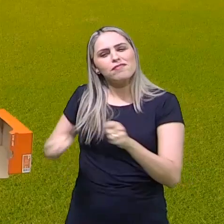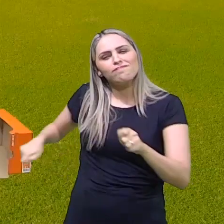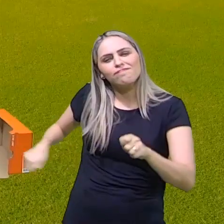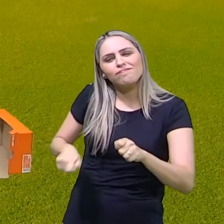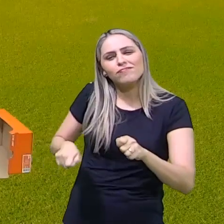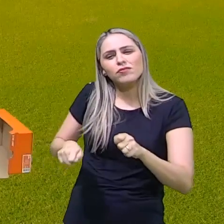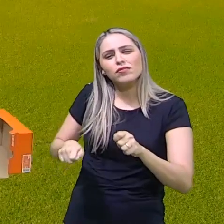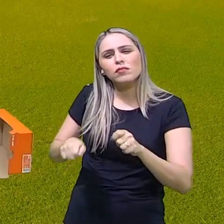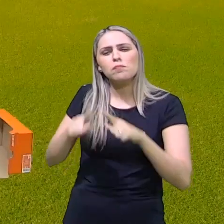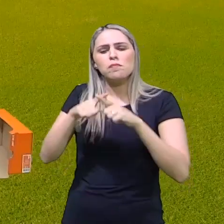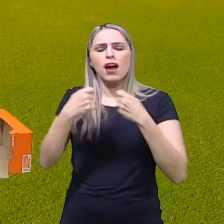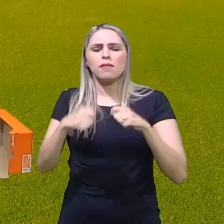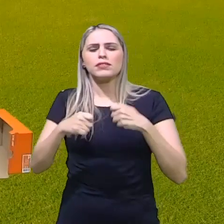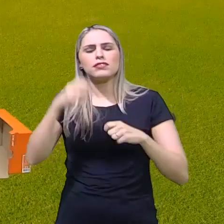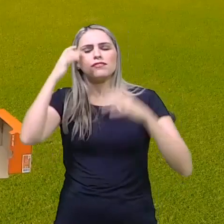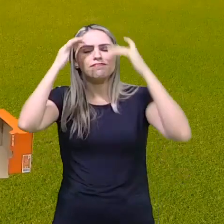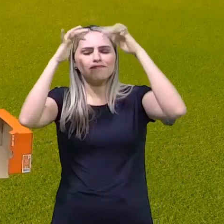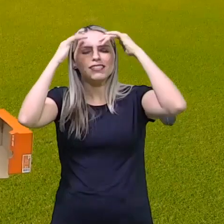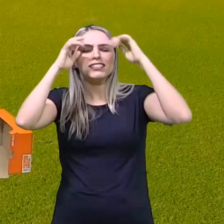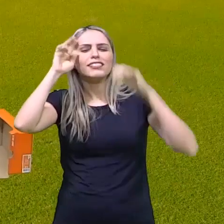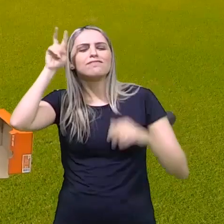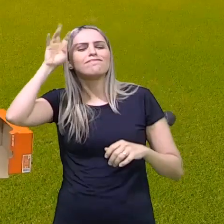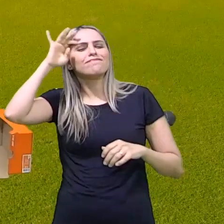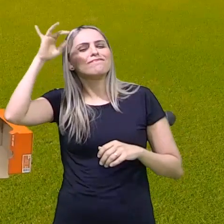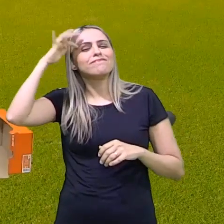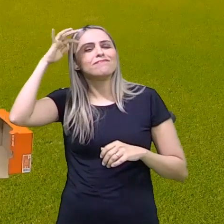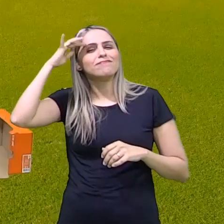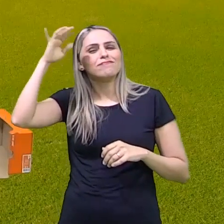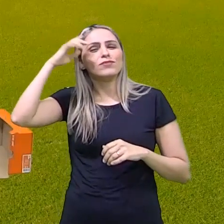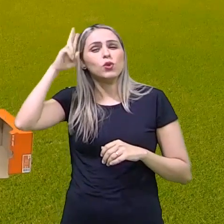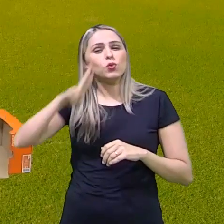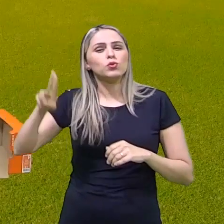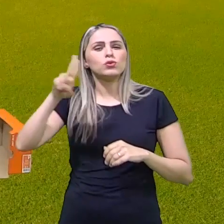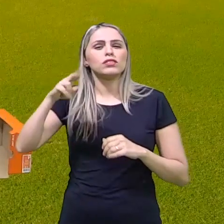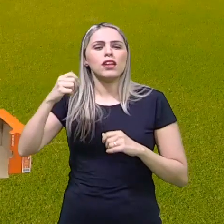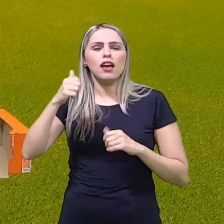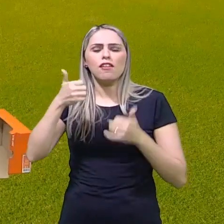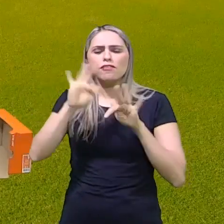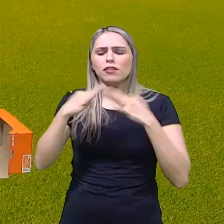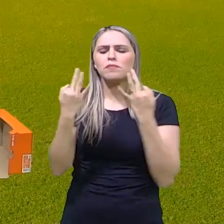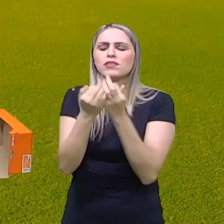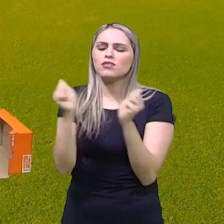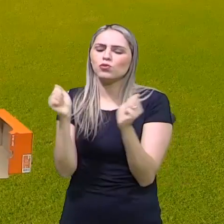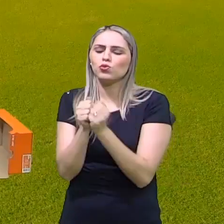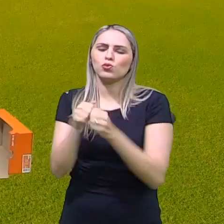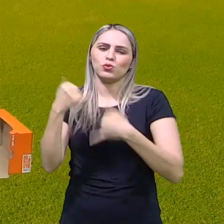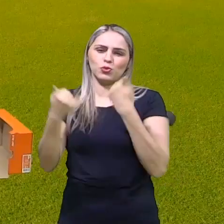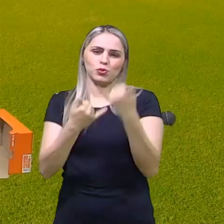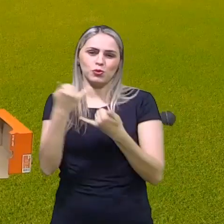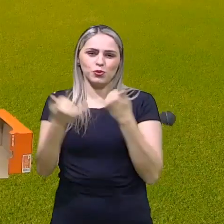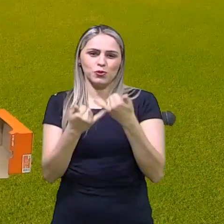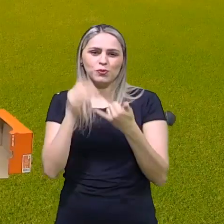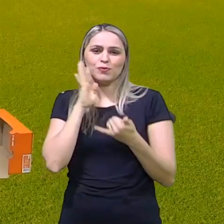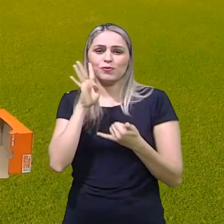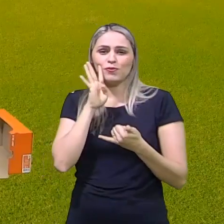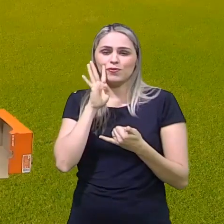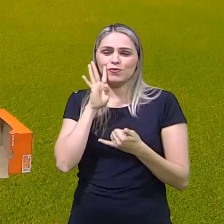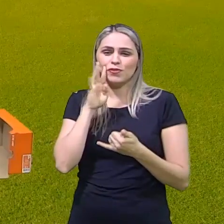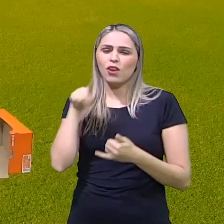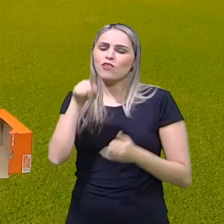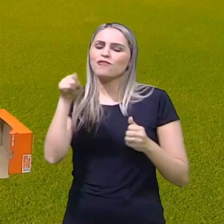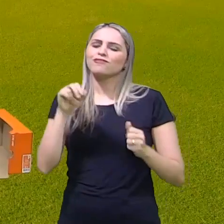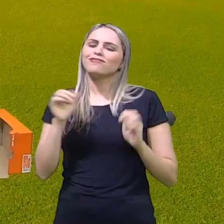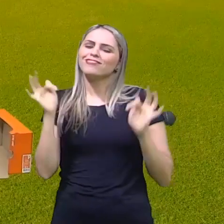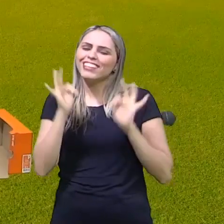usar a imaginação. Uma brincadeira muito legal para você brincar com seu papai, com a sua mamãe e com seus coleguinhas aí. Então a gente ficou muito feliz com a